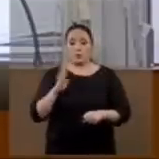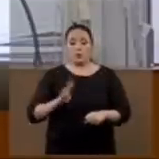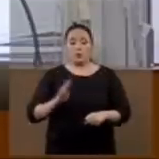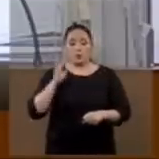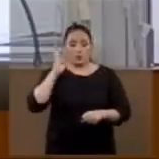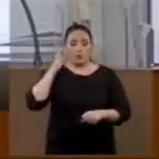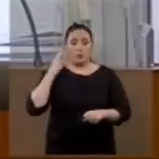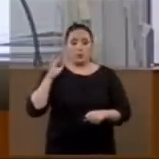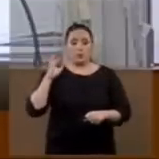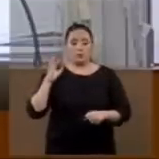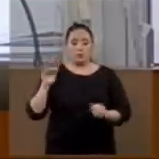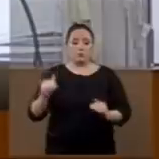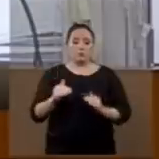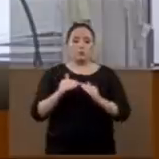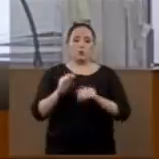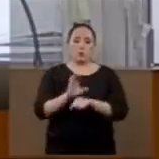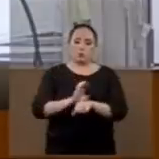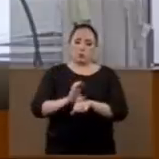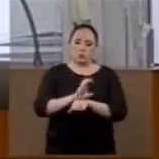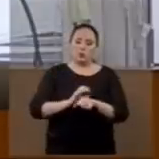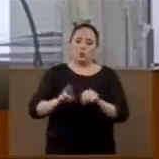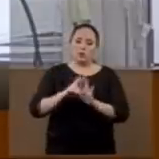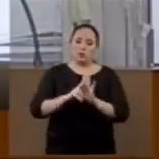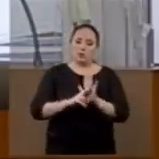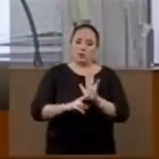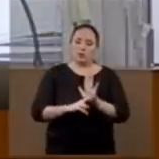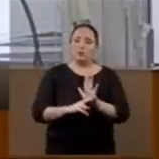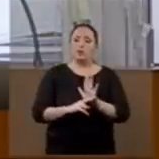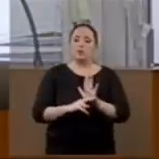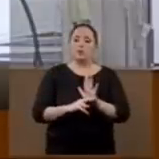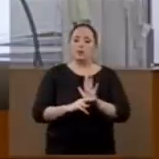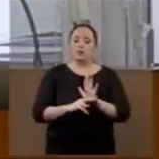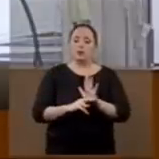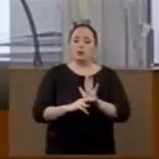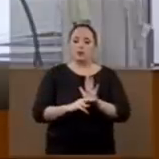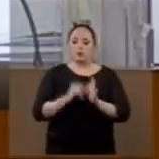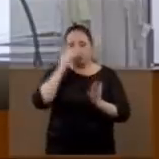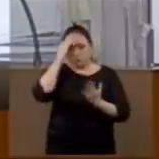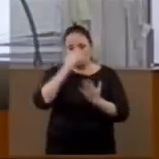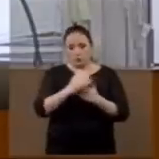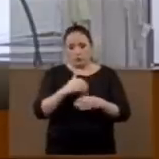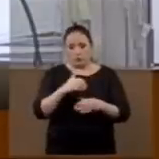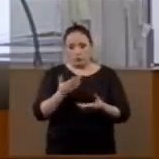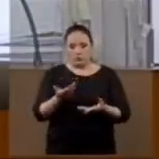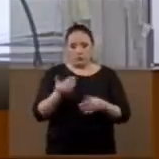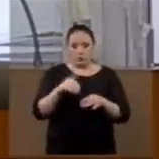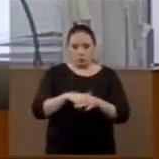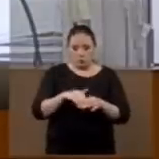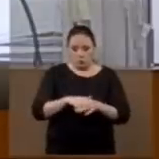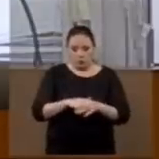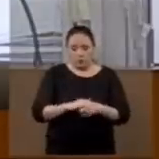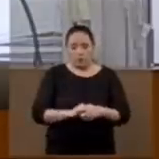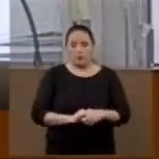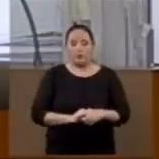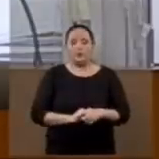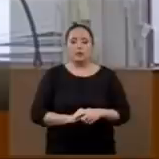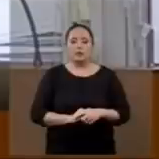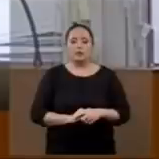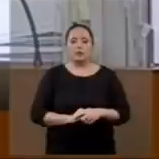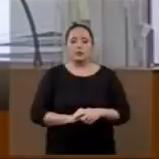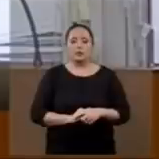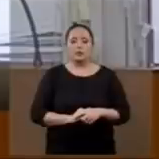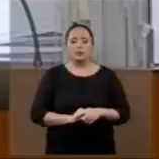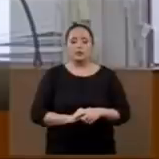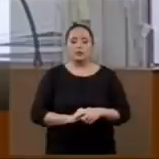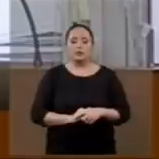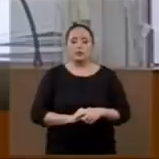pela constitucionalidade das disposições daquelas normas, nos termos do voto, de alguma forma, pelo menos,